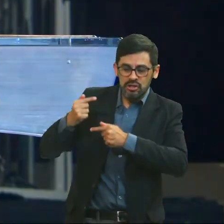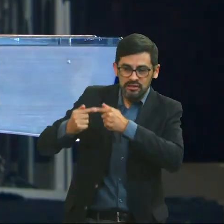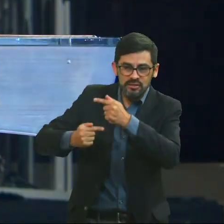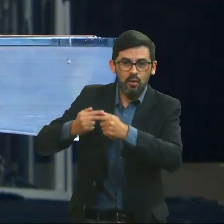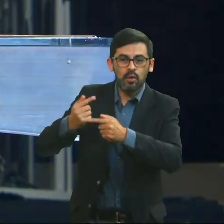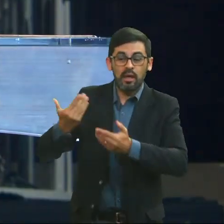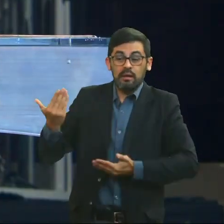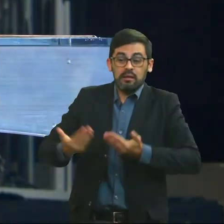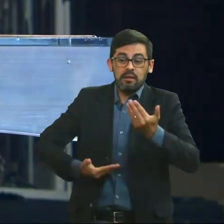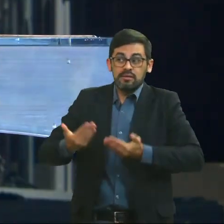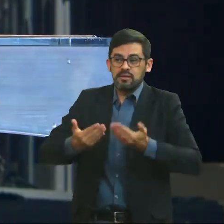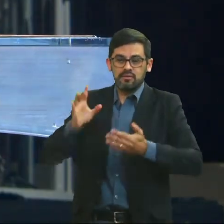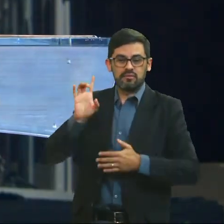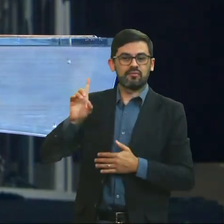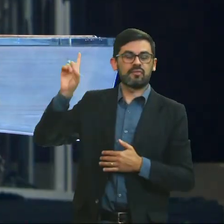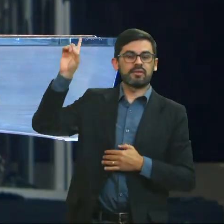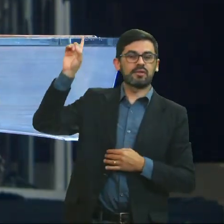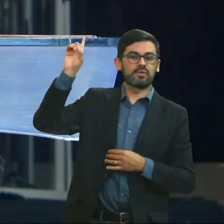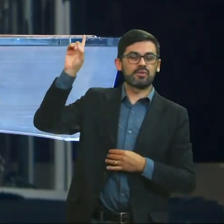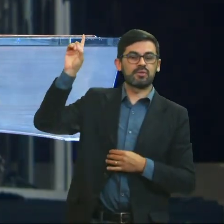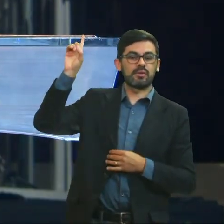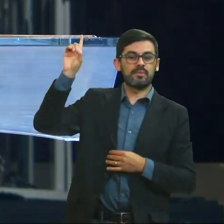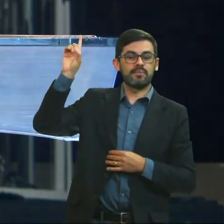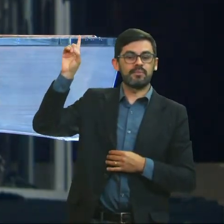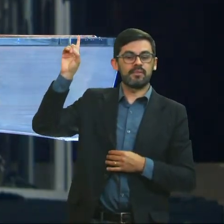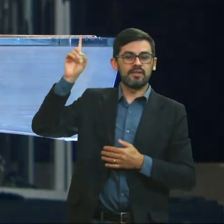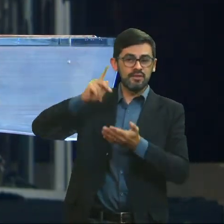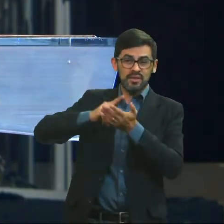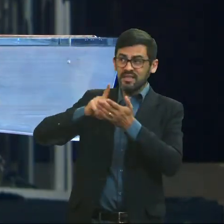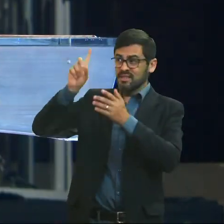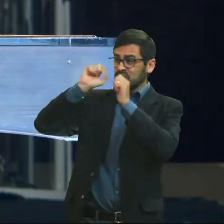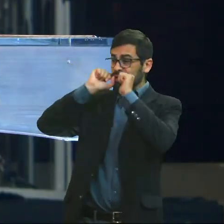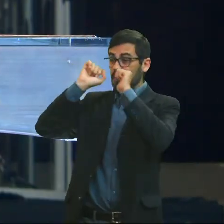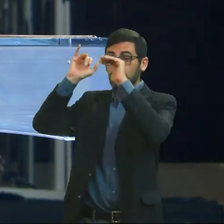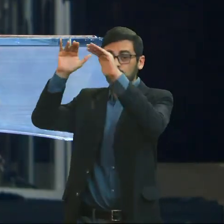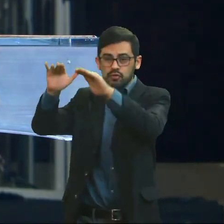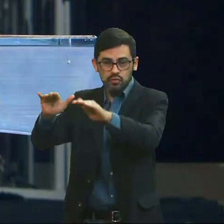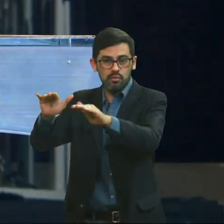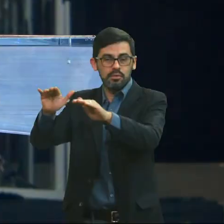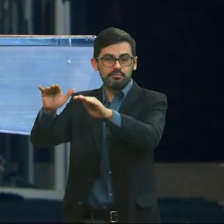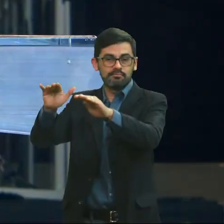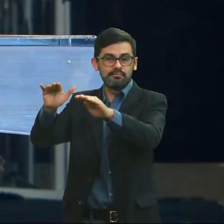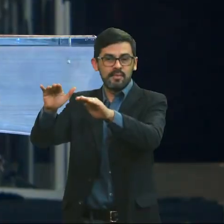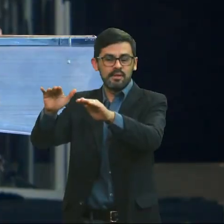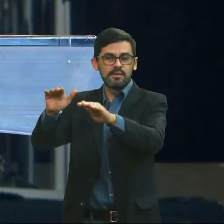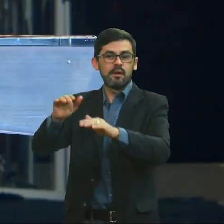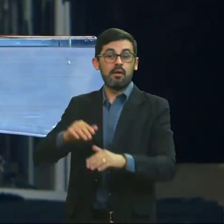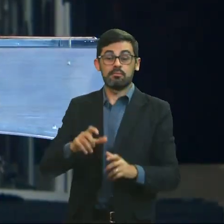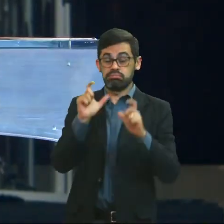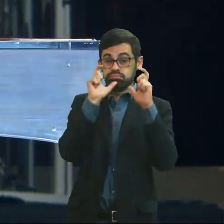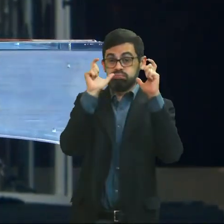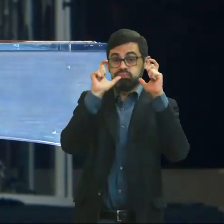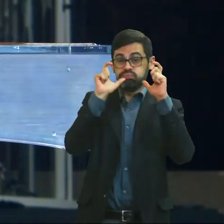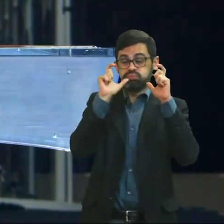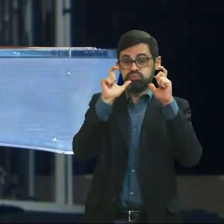sirva. E aí, eles recebem bênção, em nome de Jesus. Preste